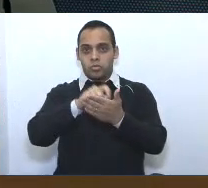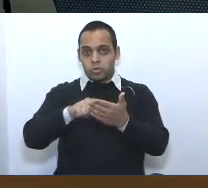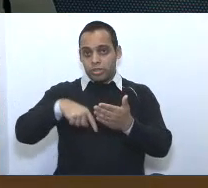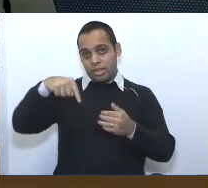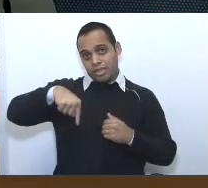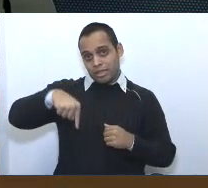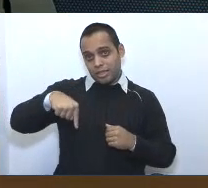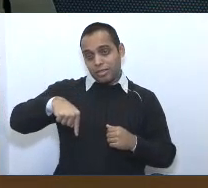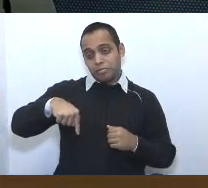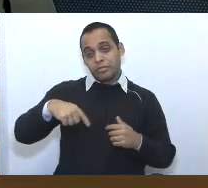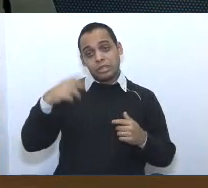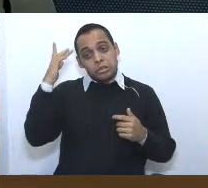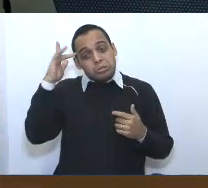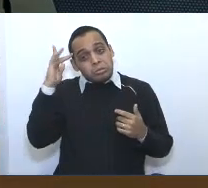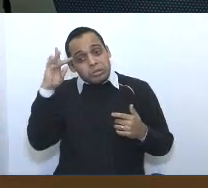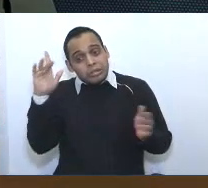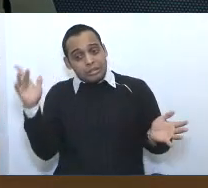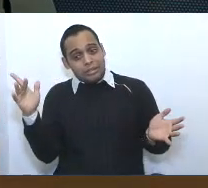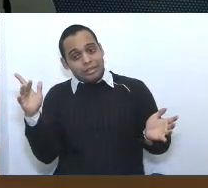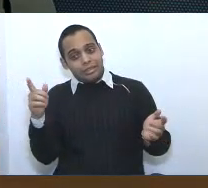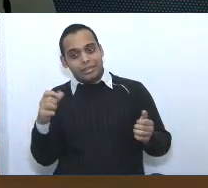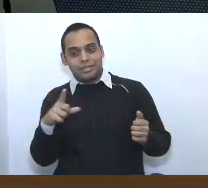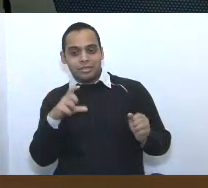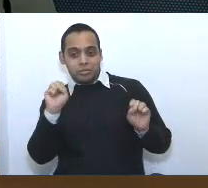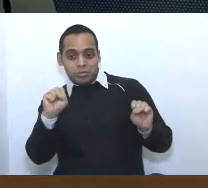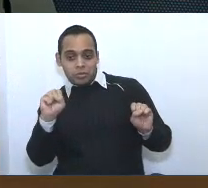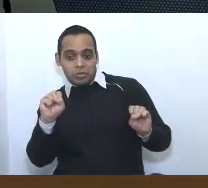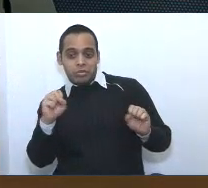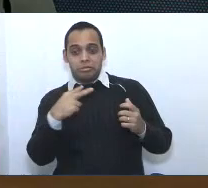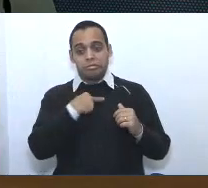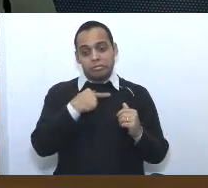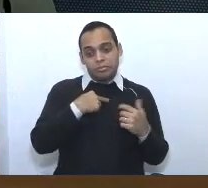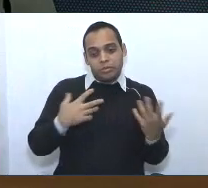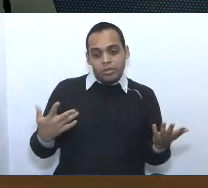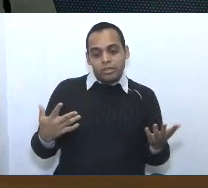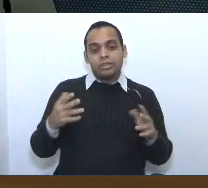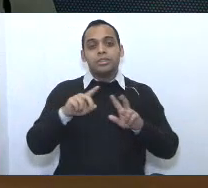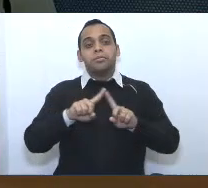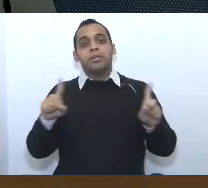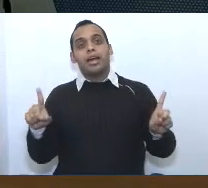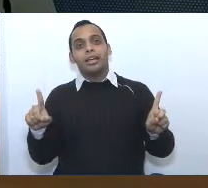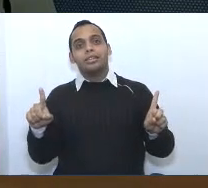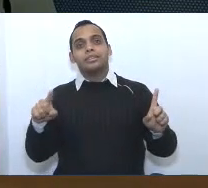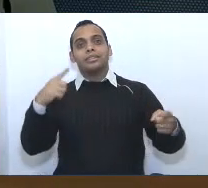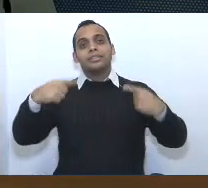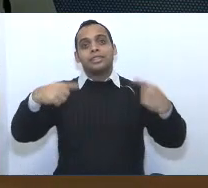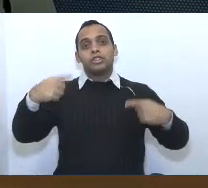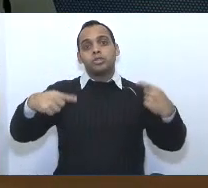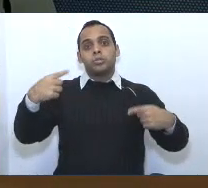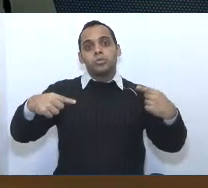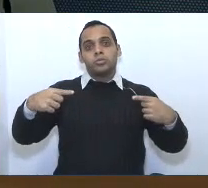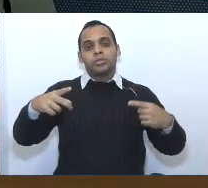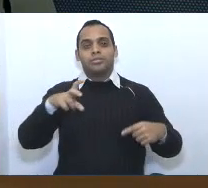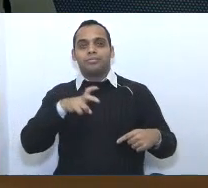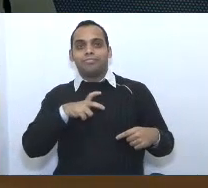eu não sei se há algum impedimento legal, mas essa disputa entre particular